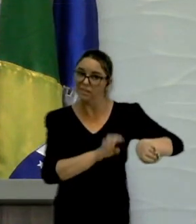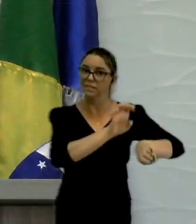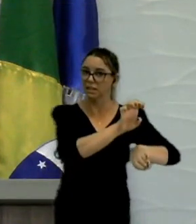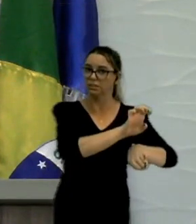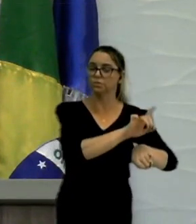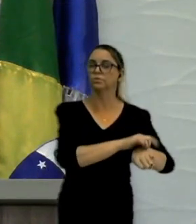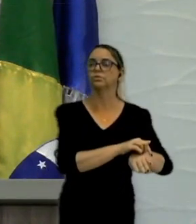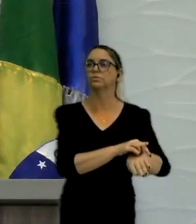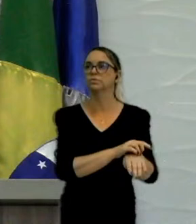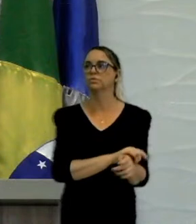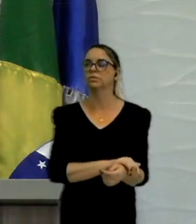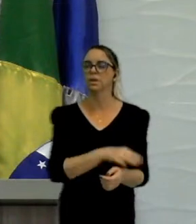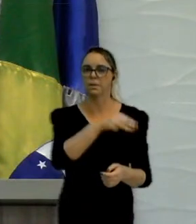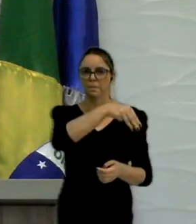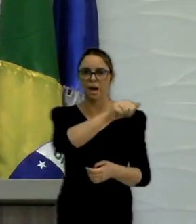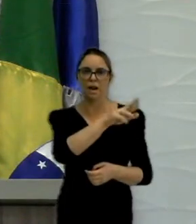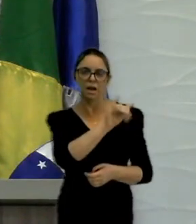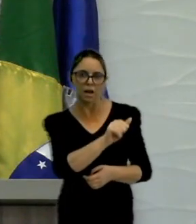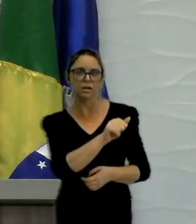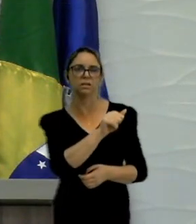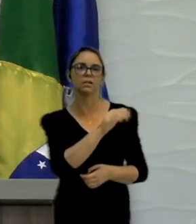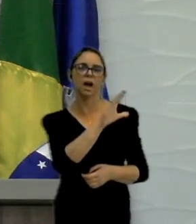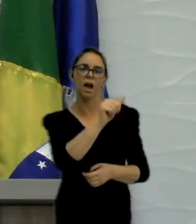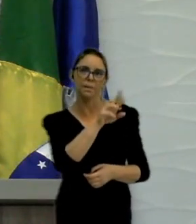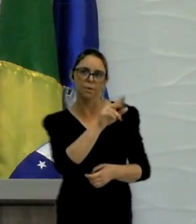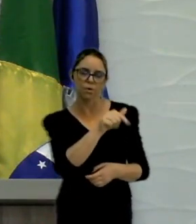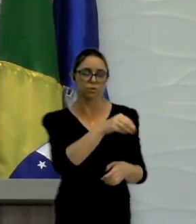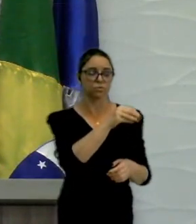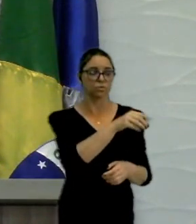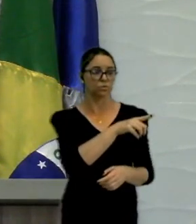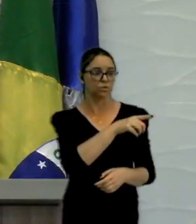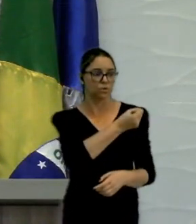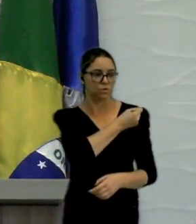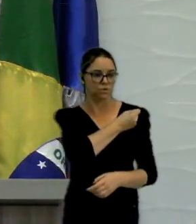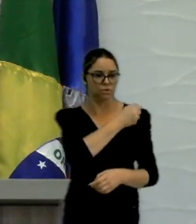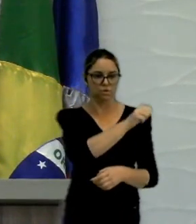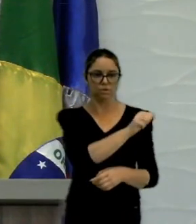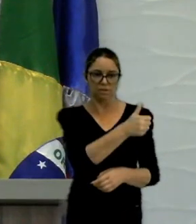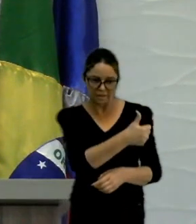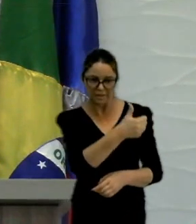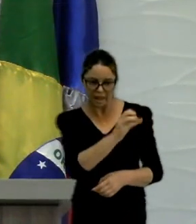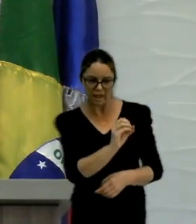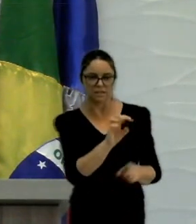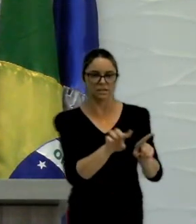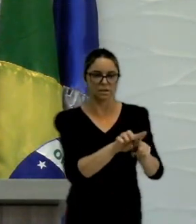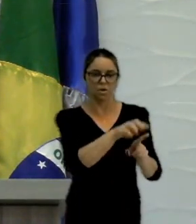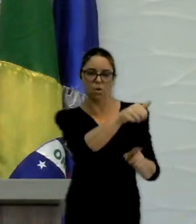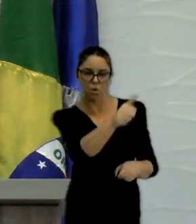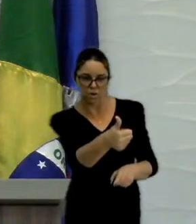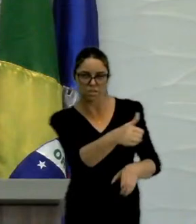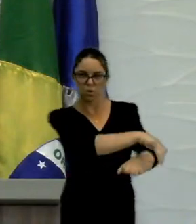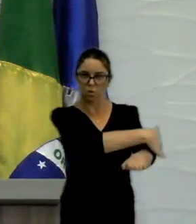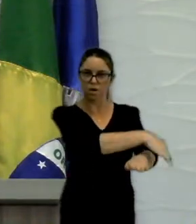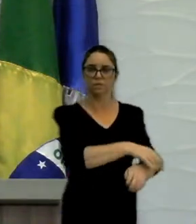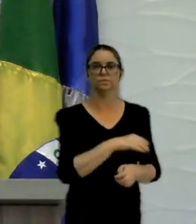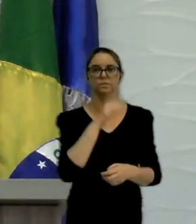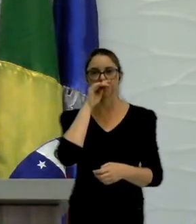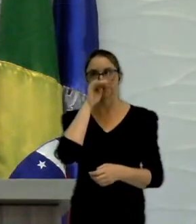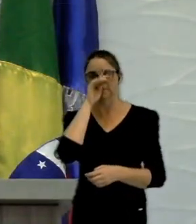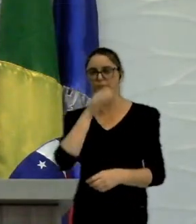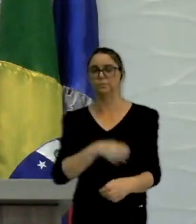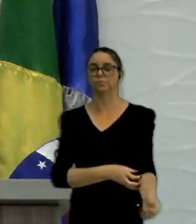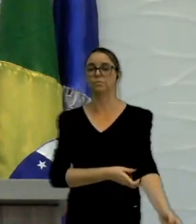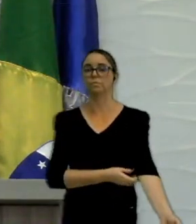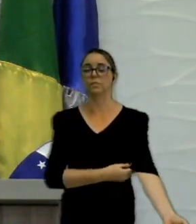de Farias e Maria do Carmo da Silva, antiga rua 10 e rua 11, toda situada no bairro Santo Afonso. Esse vereador é residente